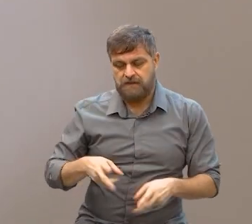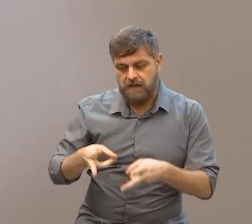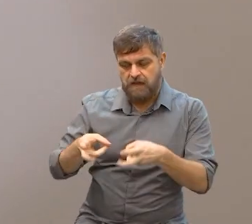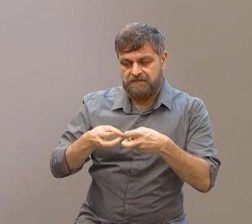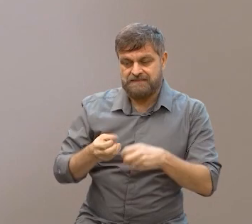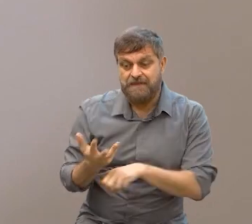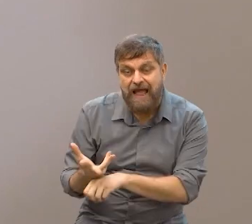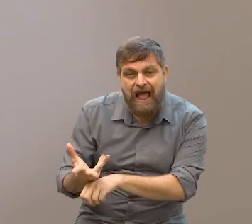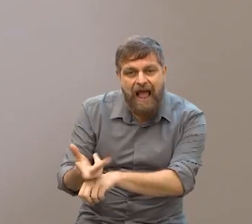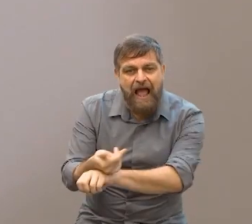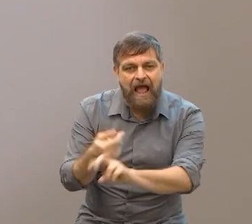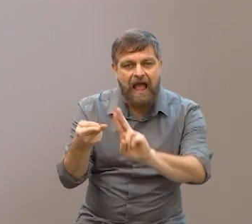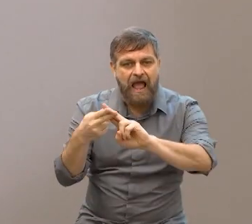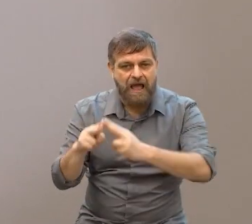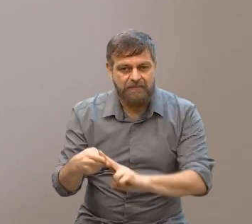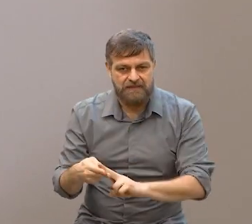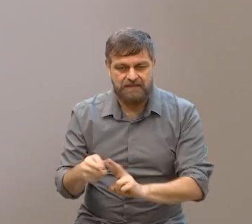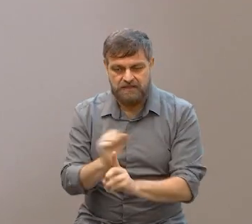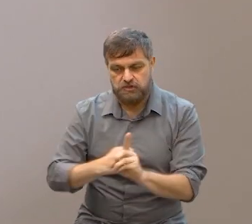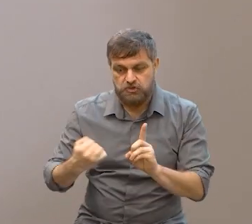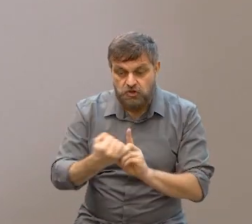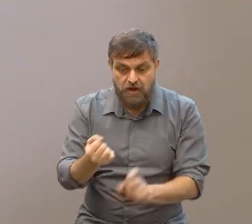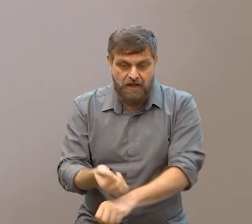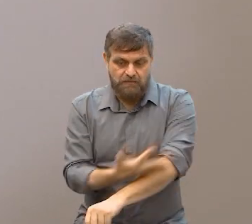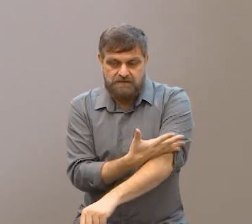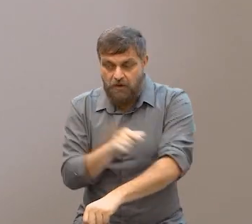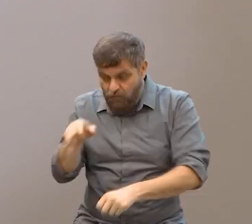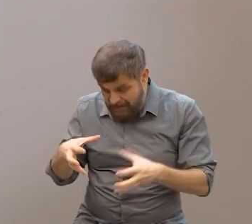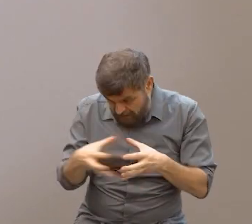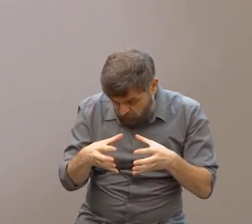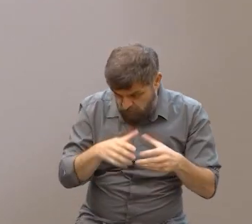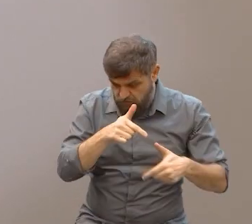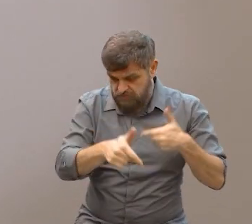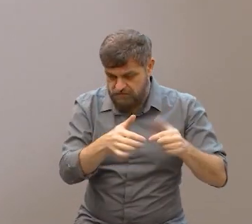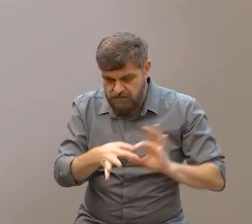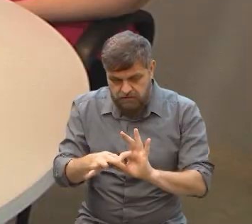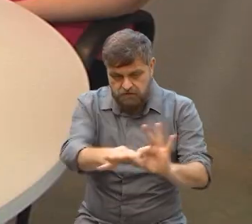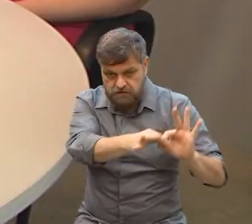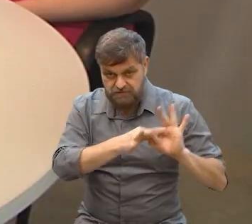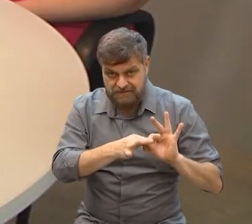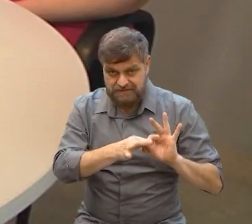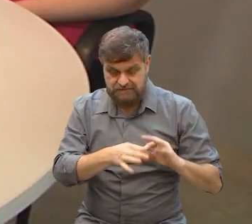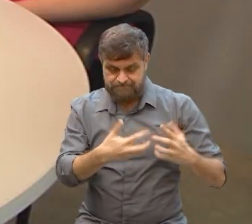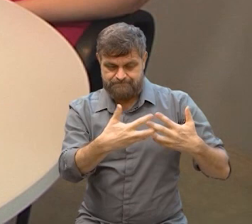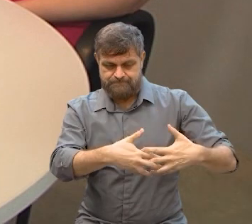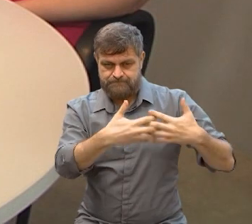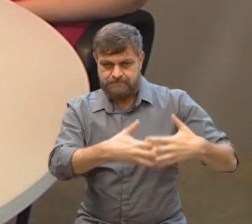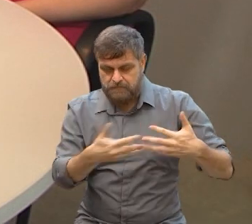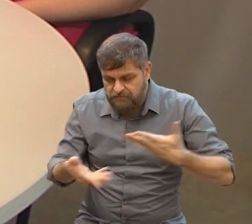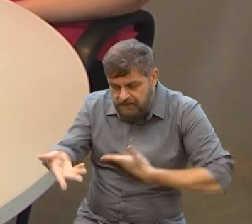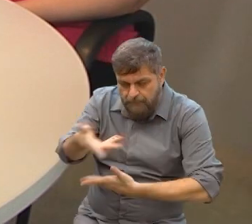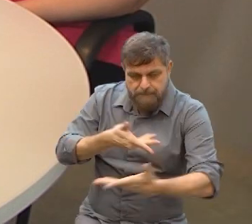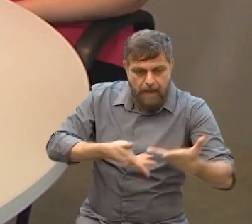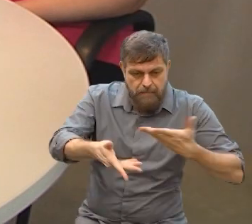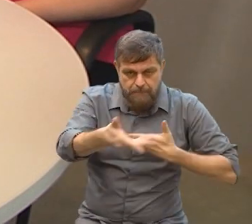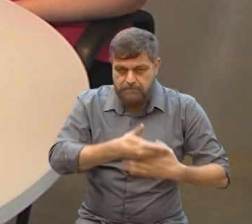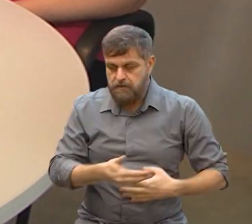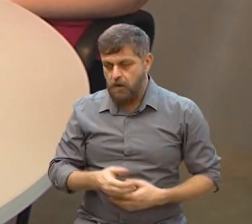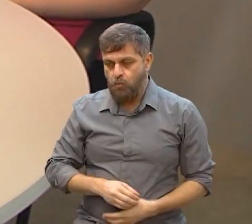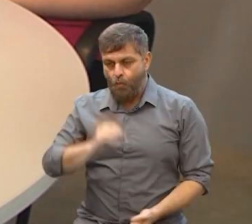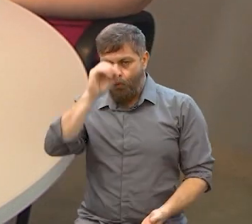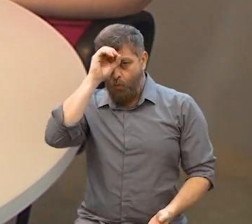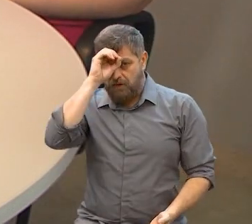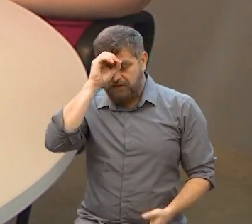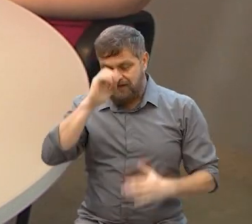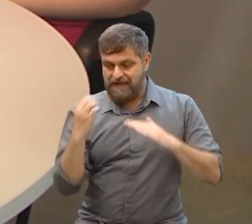das habilidades socioemocionais. Não sabe trabalhar em grupo, não sabe se trocar, falar, né? não sabe trocar, compartilhar.